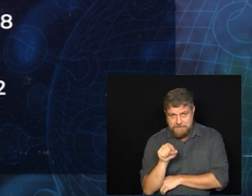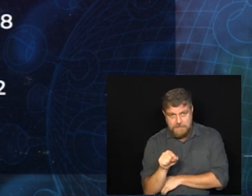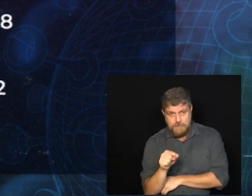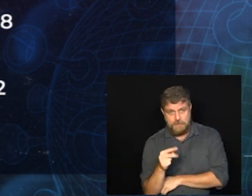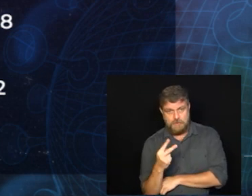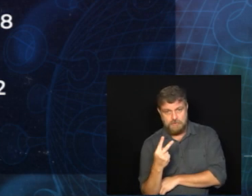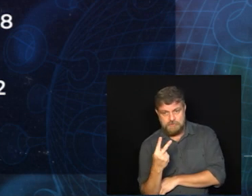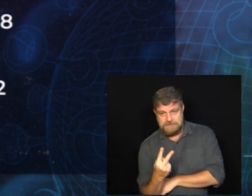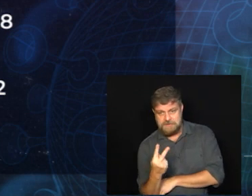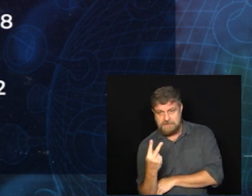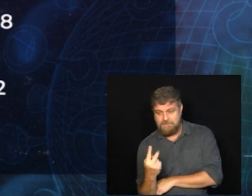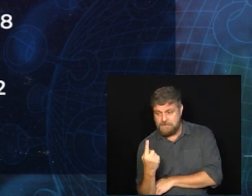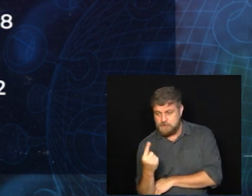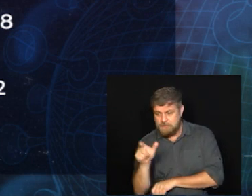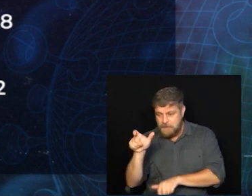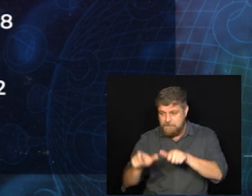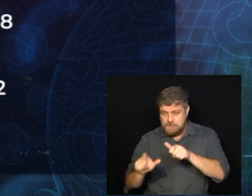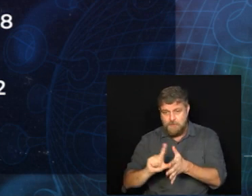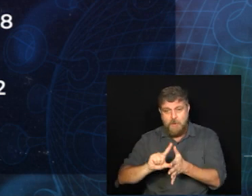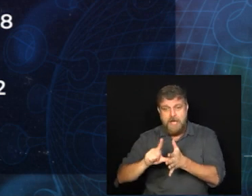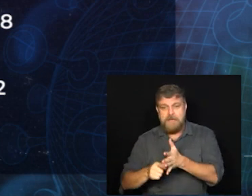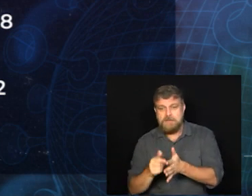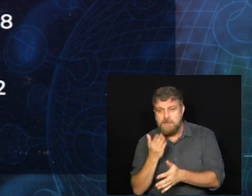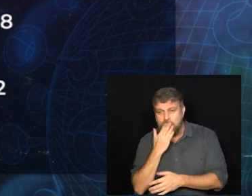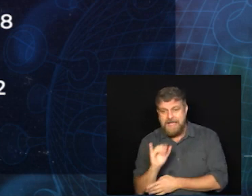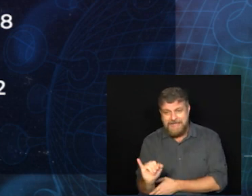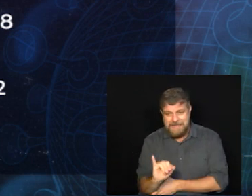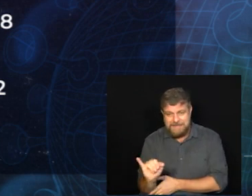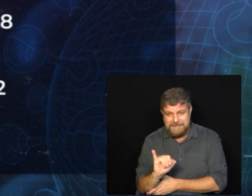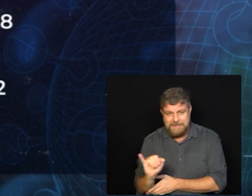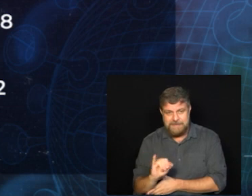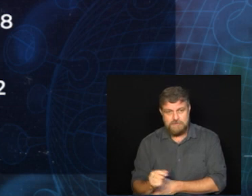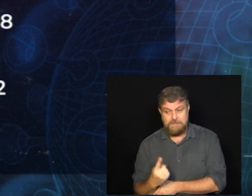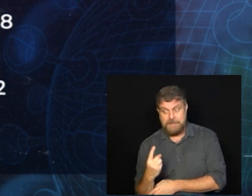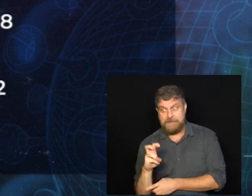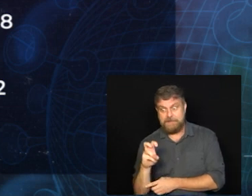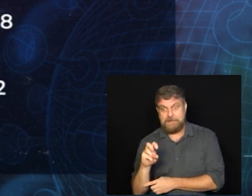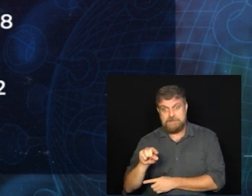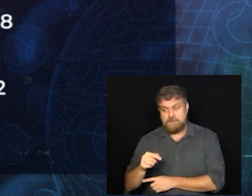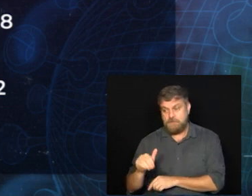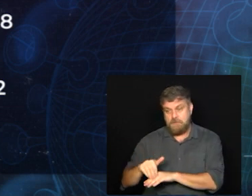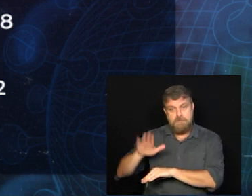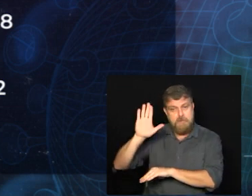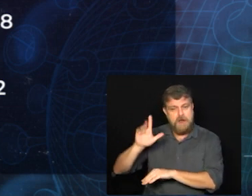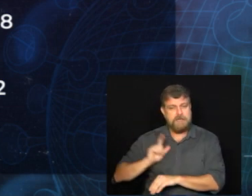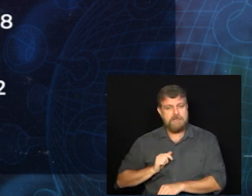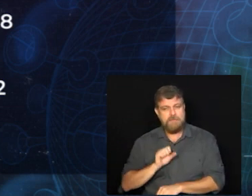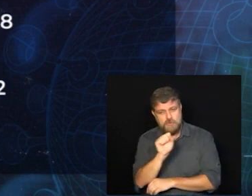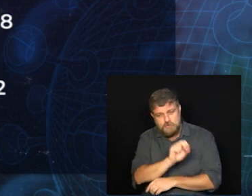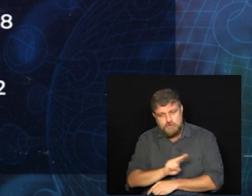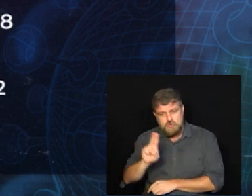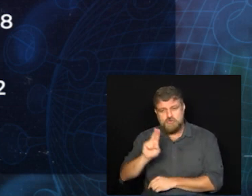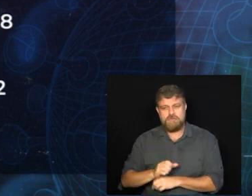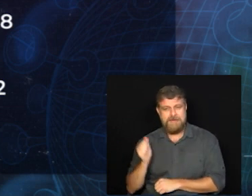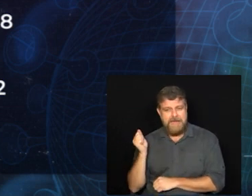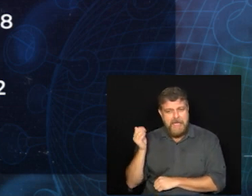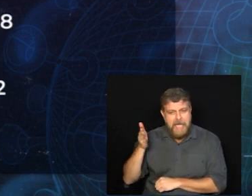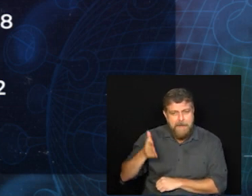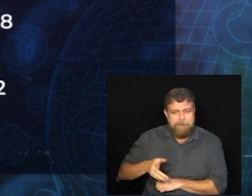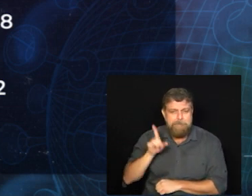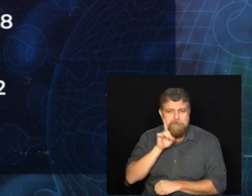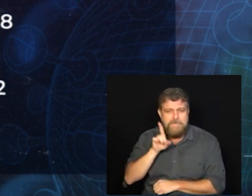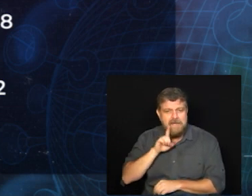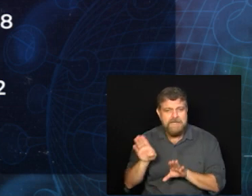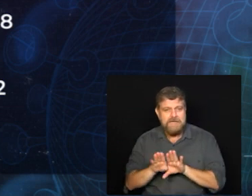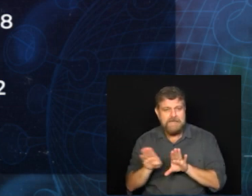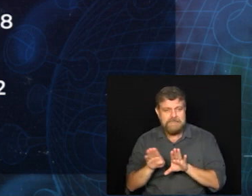73.221 casos. Indaiatuba já passa dos 15.000, na sequência aparecem Sumaré, Americana, Santa Bárbara do Oeste,